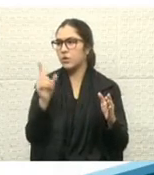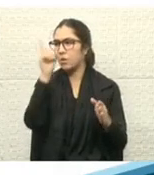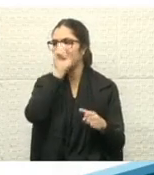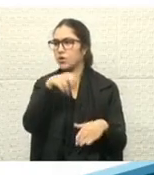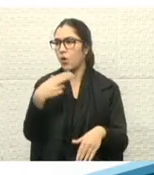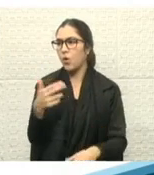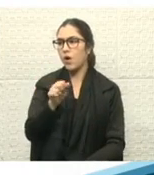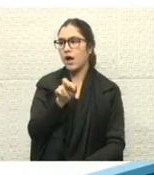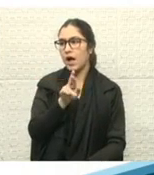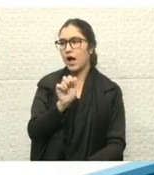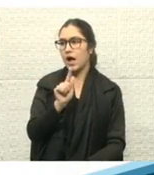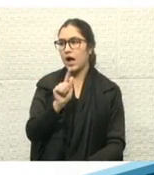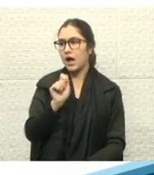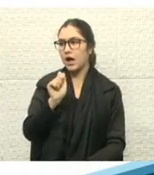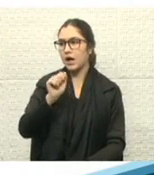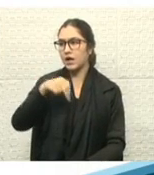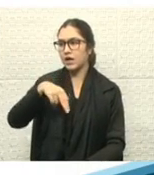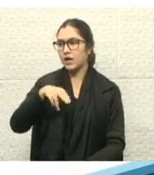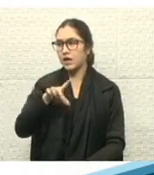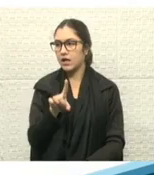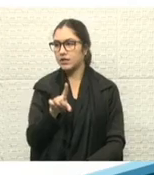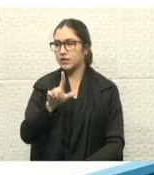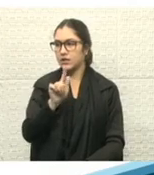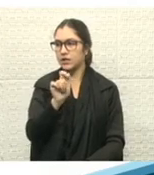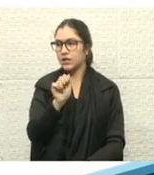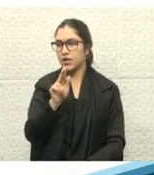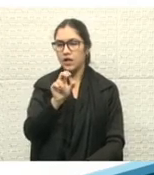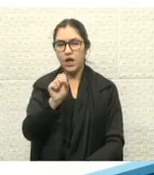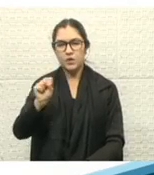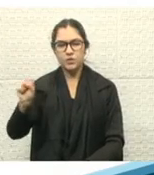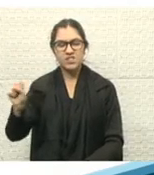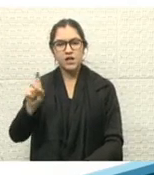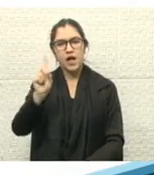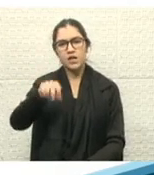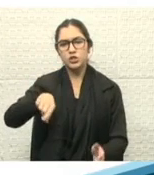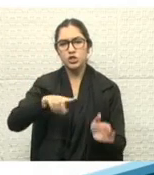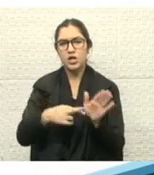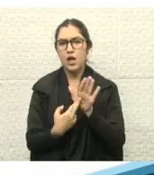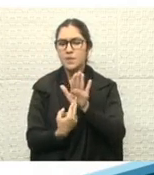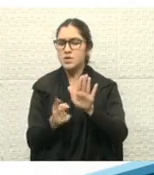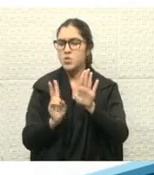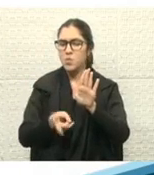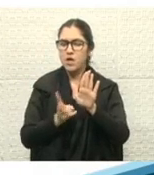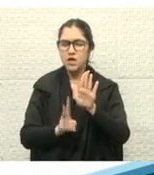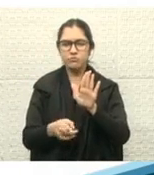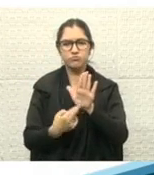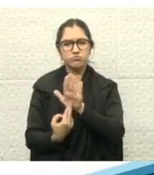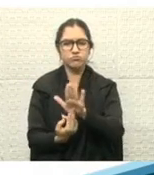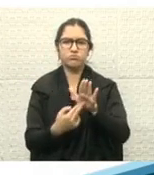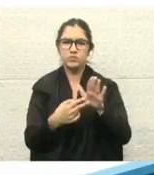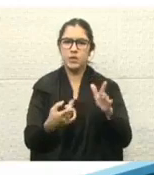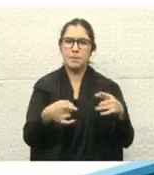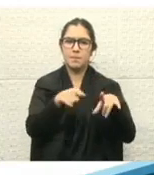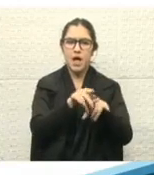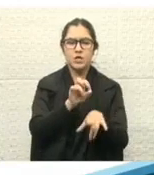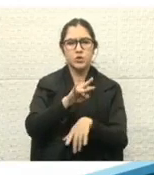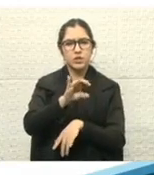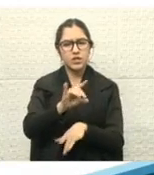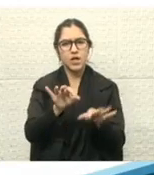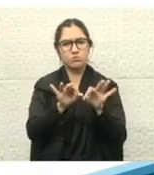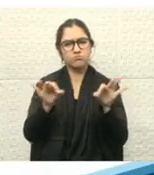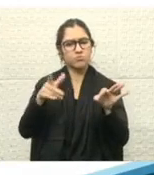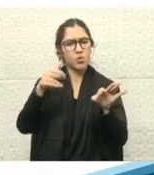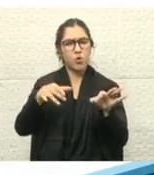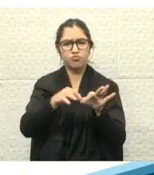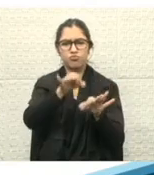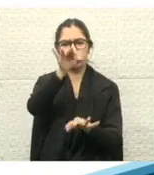A estrutura é a mesma do plano cartesiano, onde nós representamos os pares ordenados dos pontos na